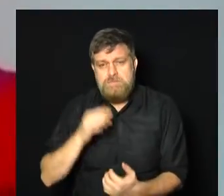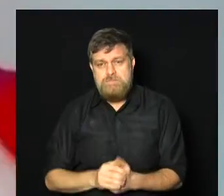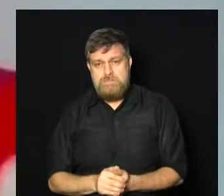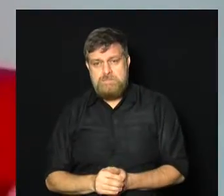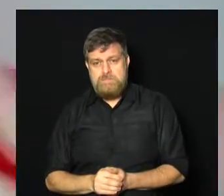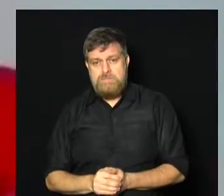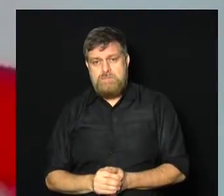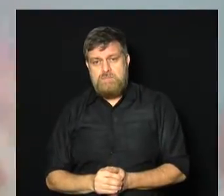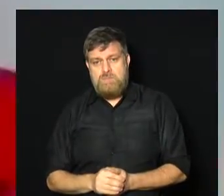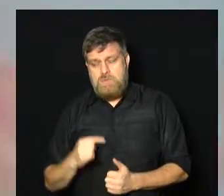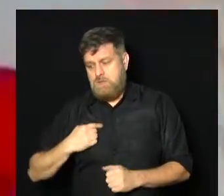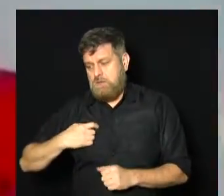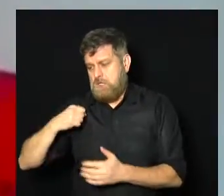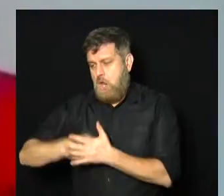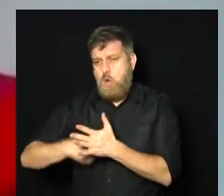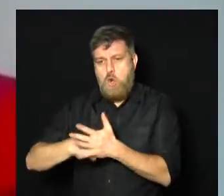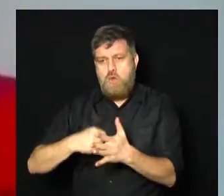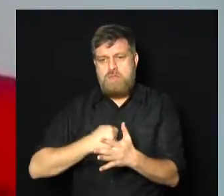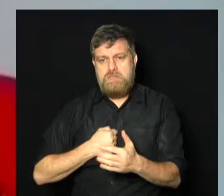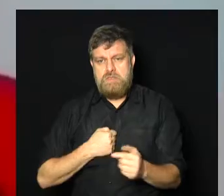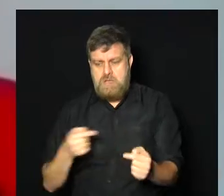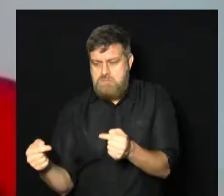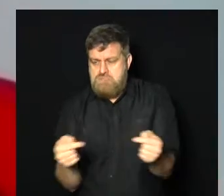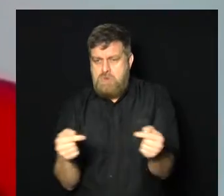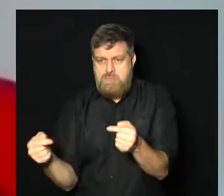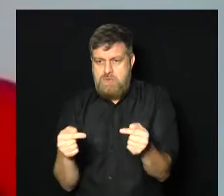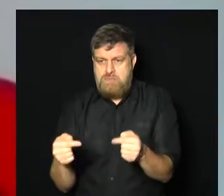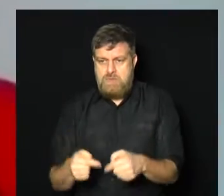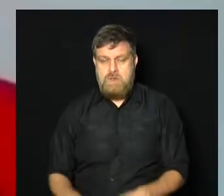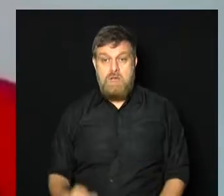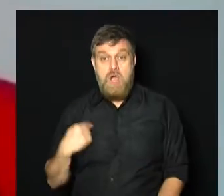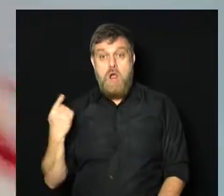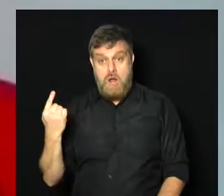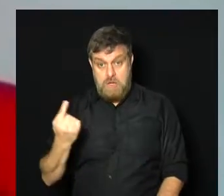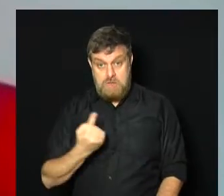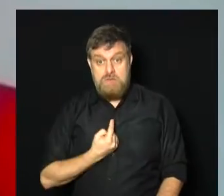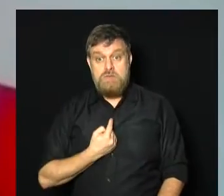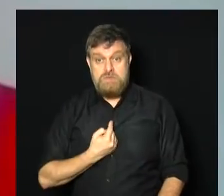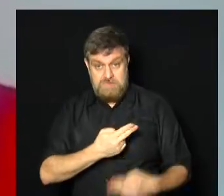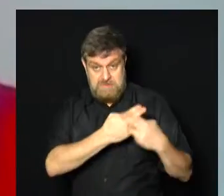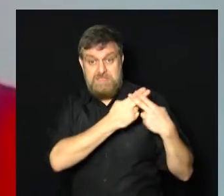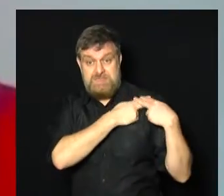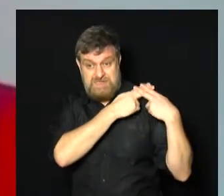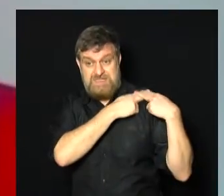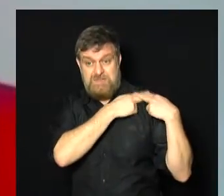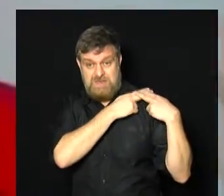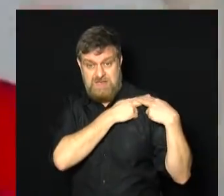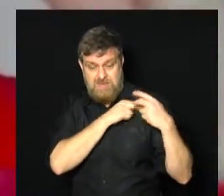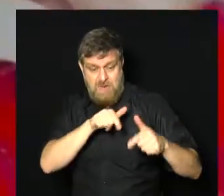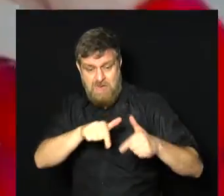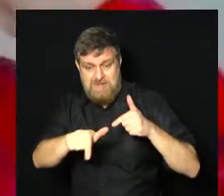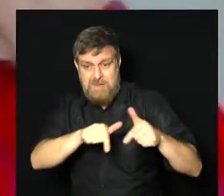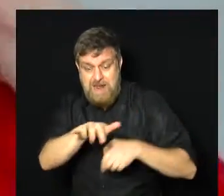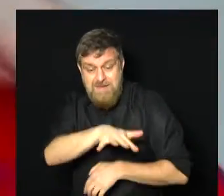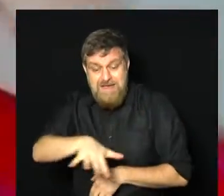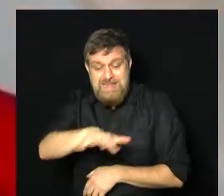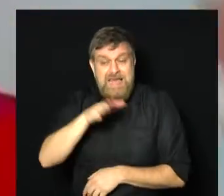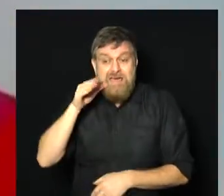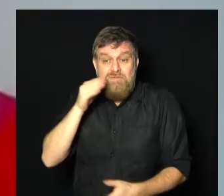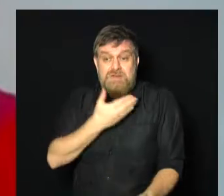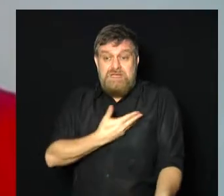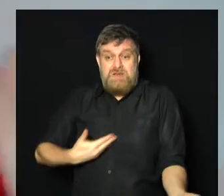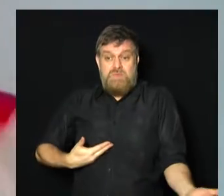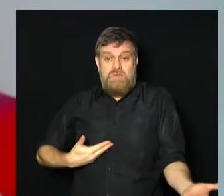nós não queremos que a nossa luta conduza a um desvio de função, não é isso? Porque nós somos muito comprometidas com a defesa do serviço público, né?